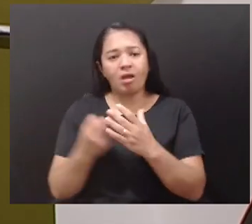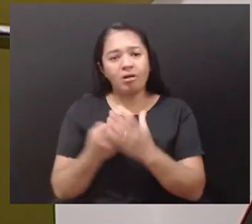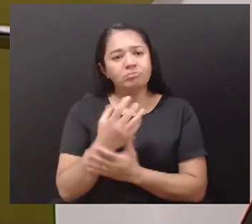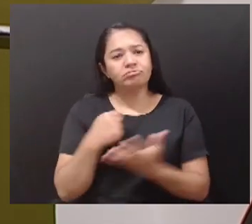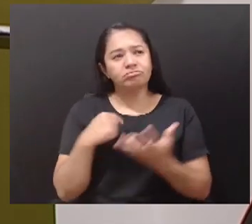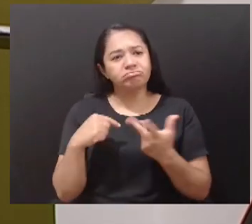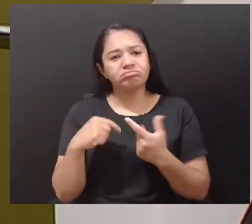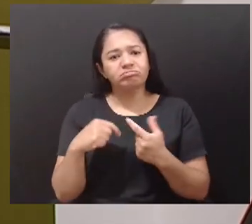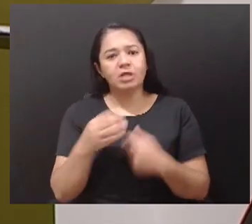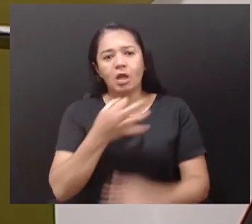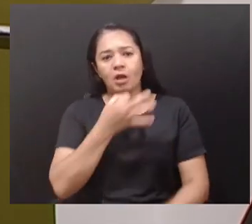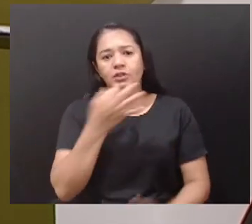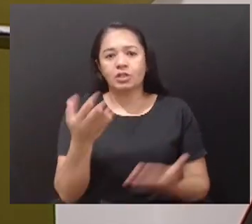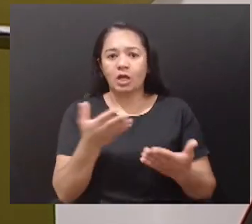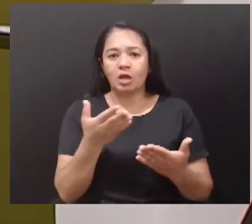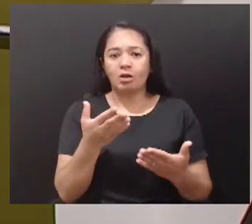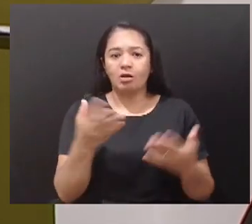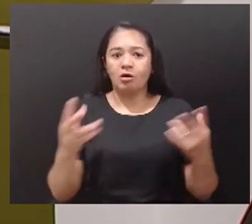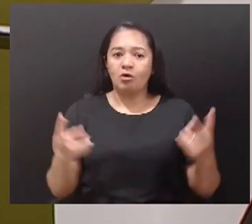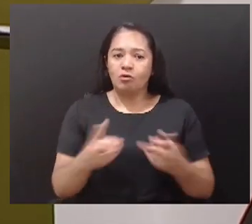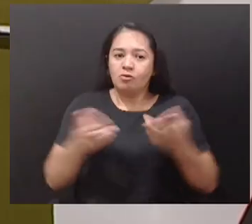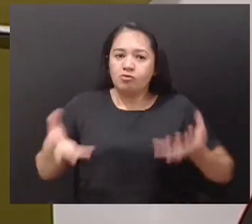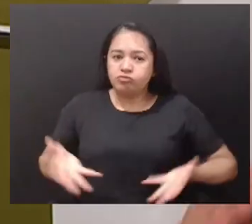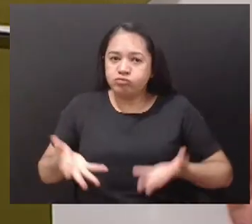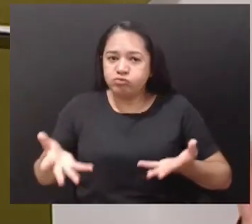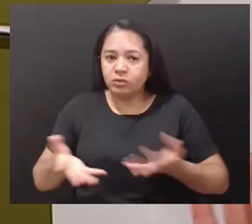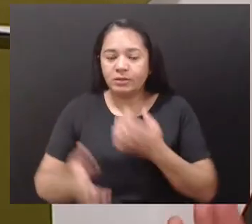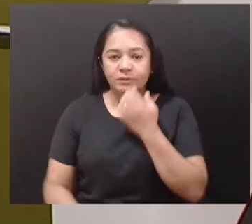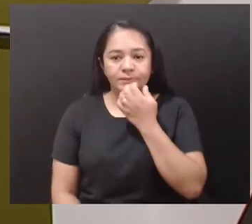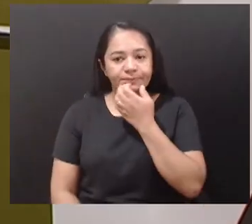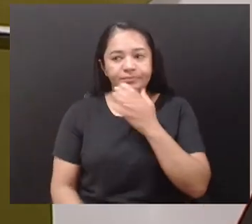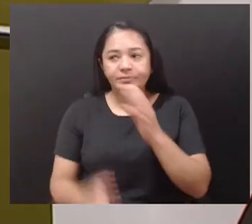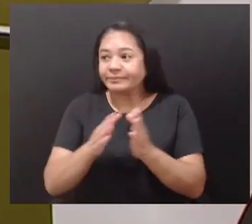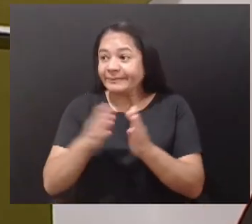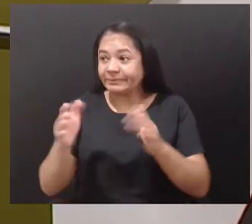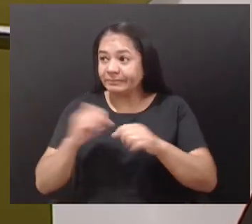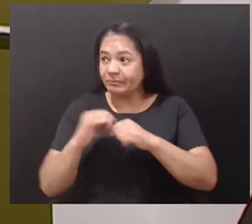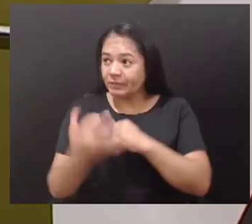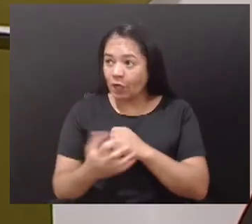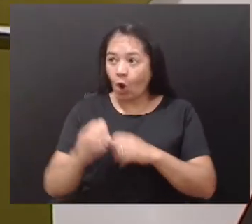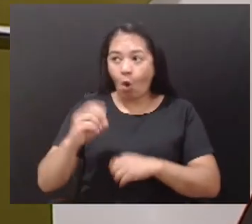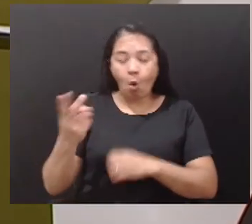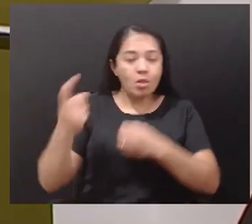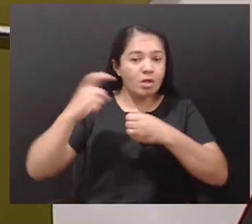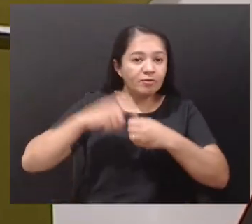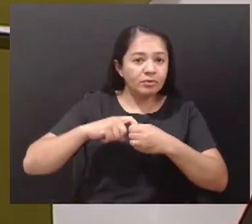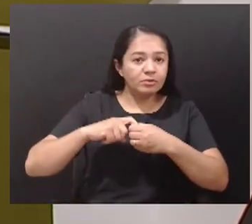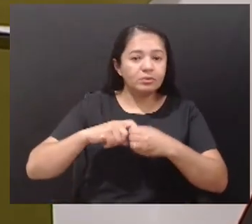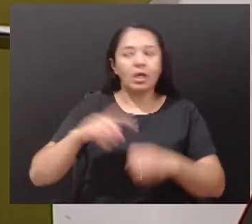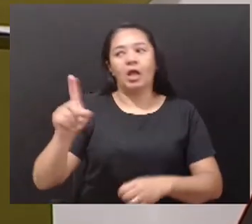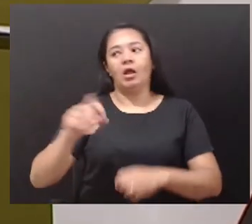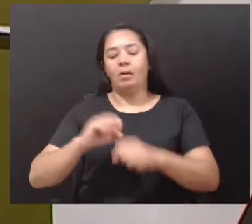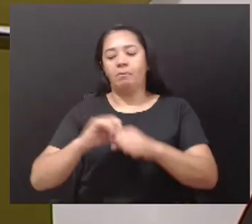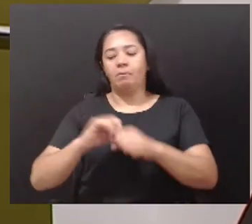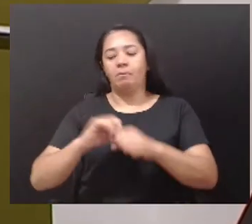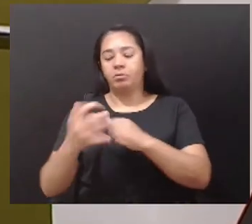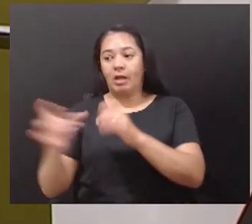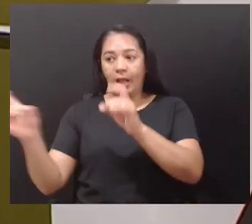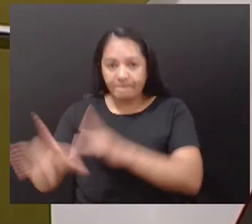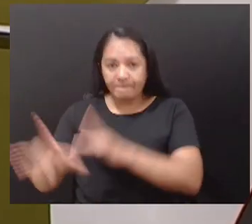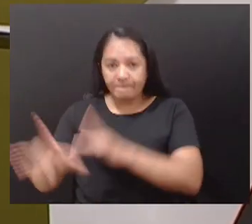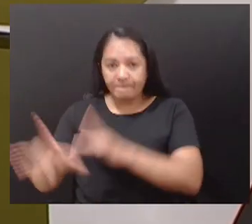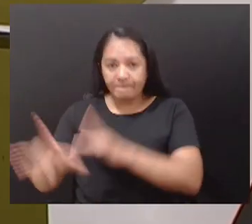os ventos estão me levando para isso. Mas em plena pandemia ou na volta da pandemia? Na volta da pandemia. Tá. Na volta da pandemia.